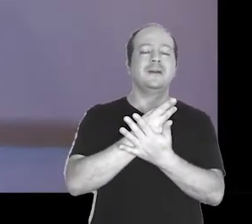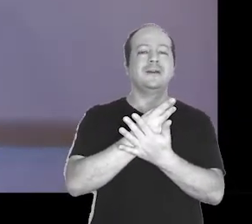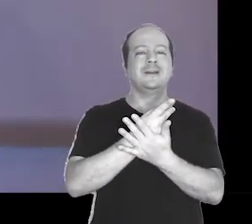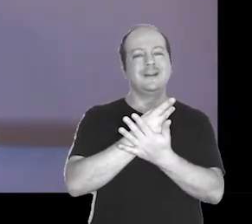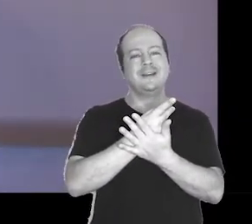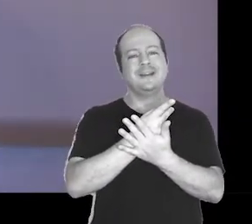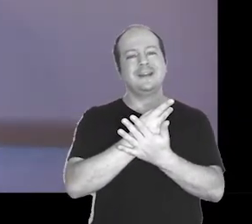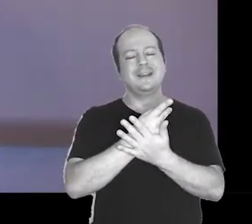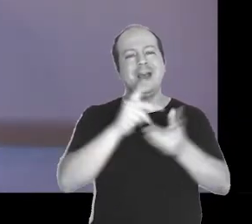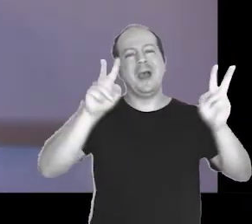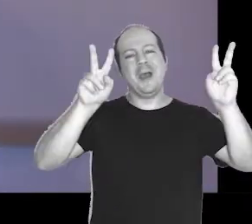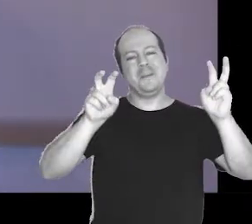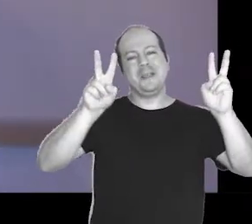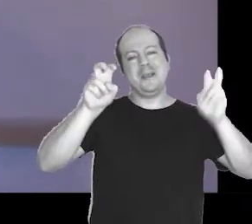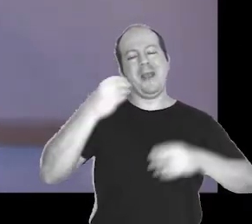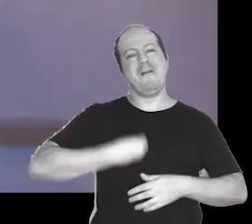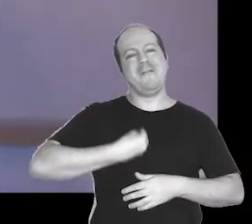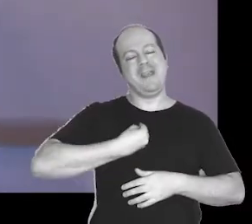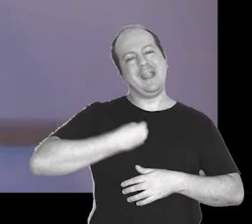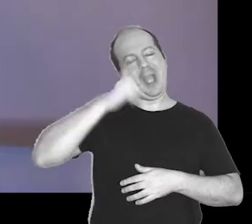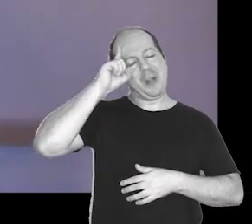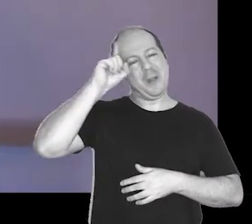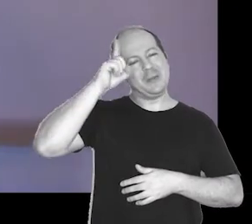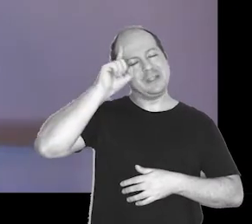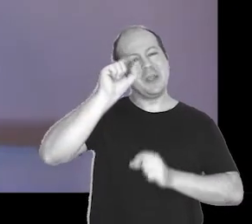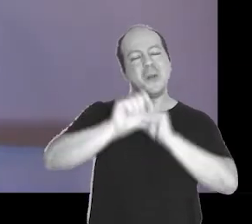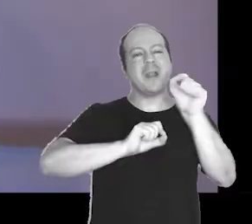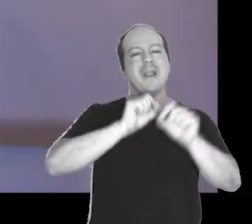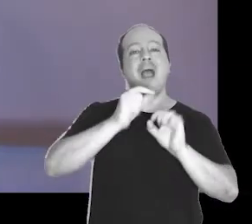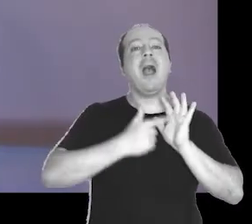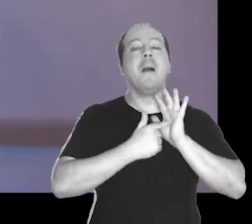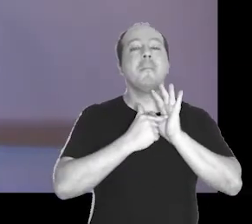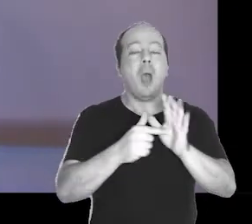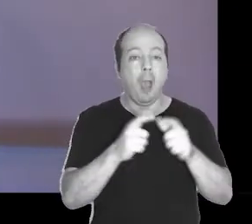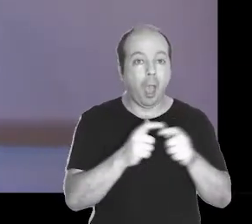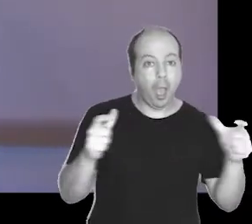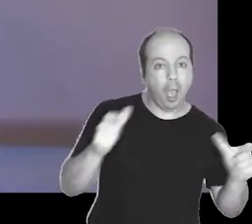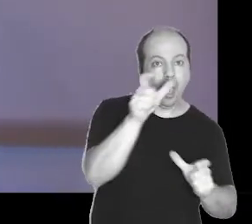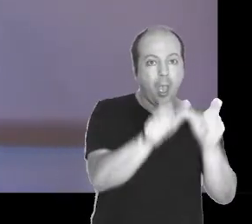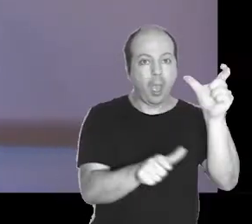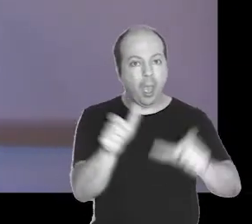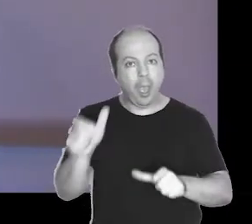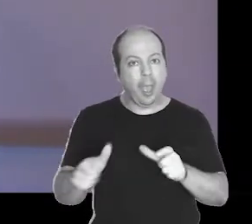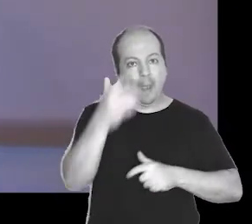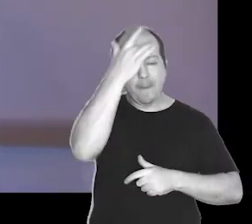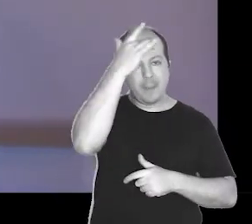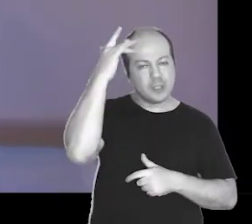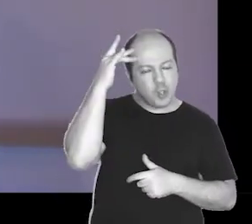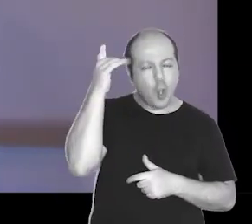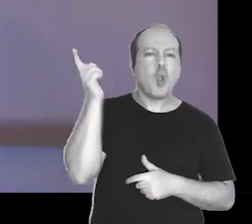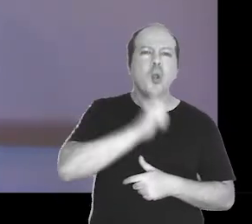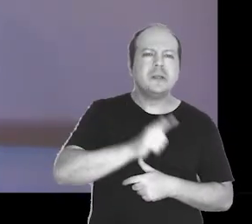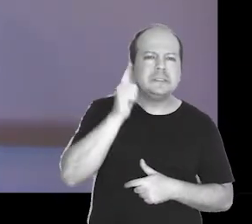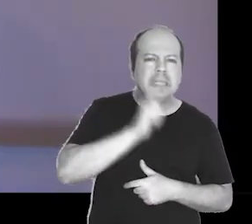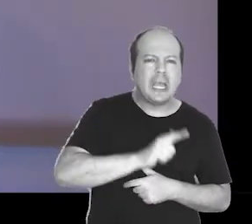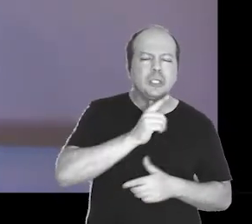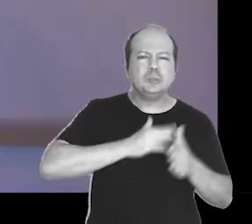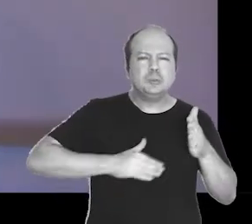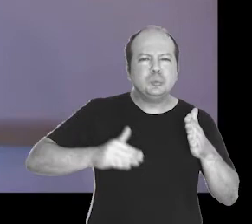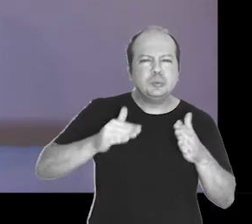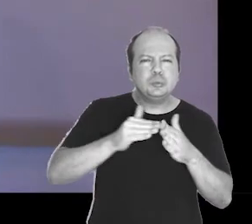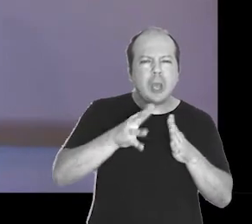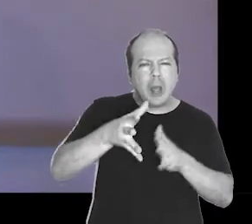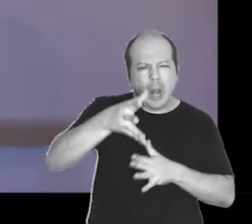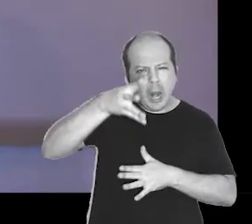A observação da vida cotidiana nos mostra que a maioria das pessoas consegue canalizar grandes partes